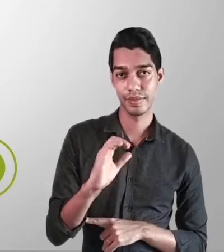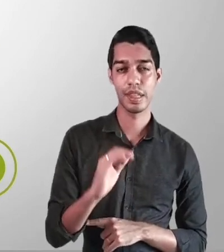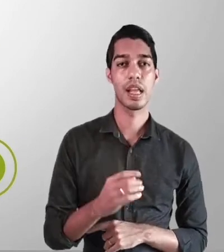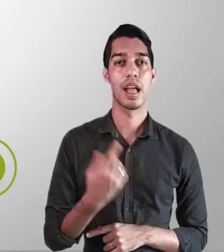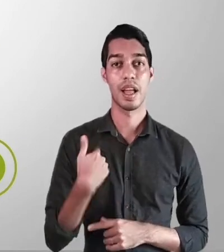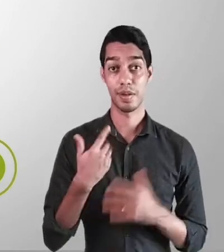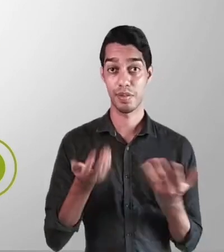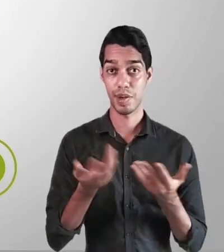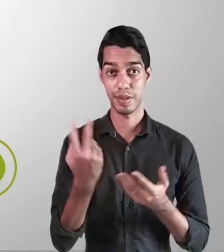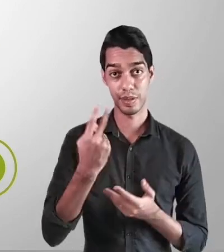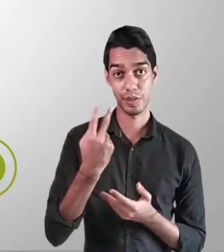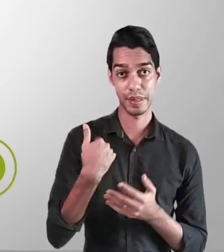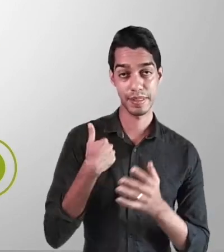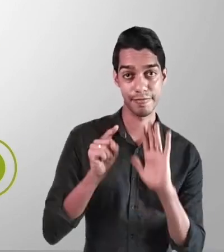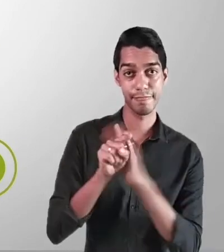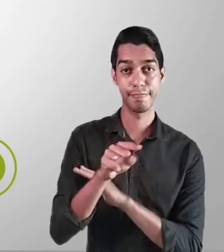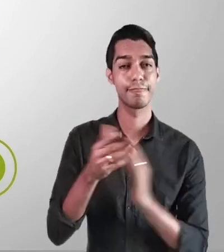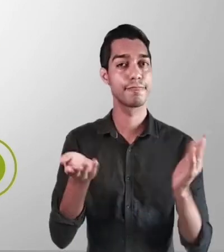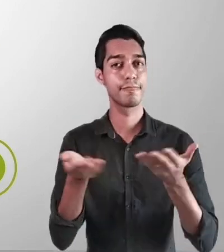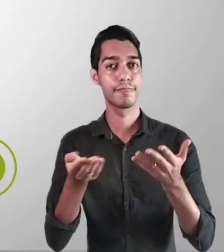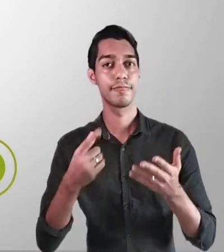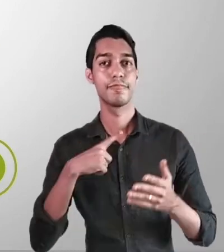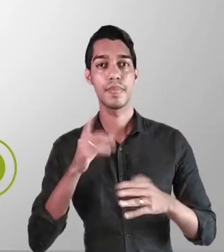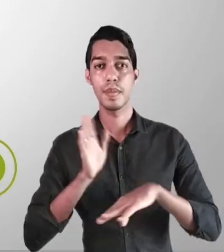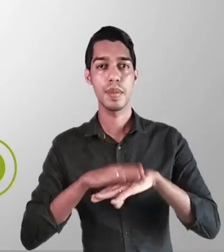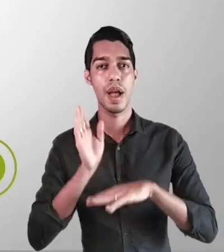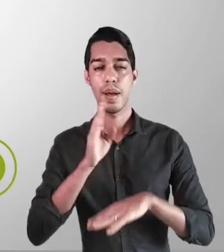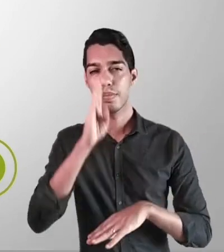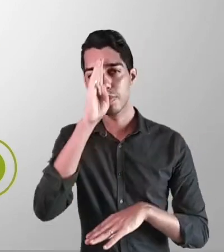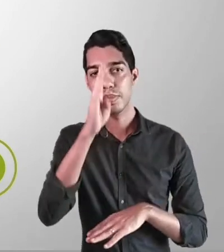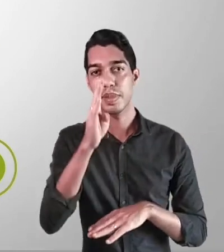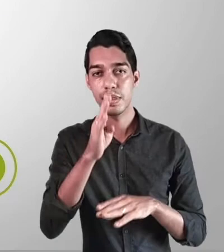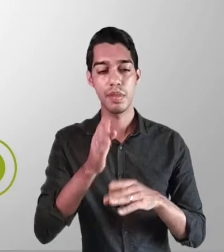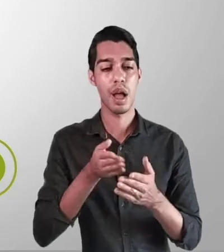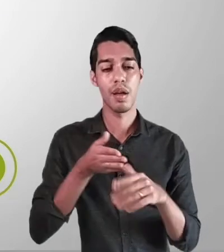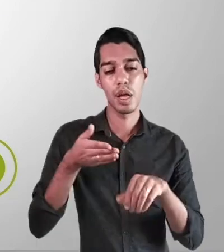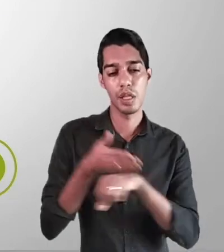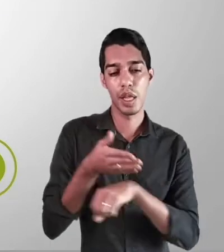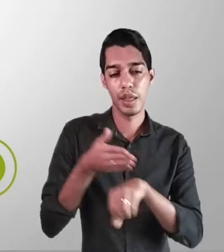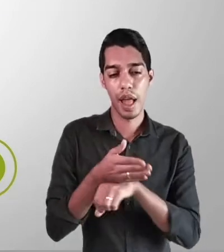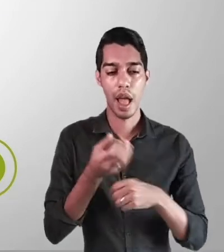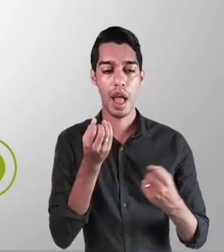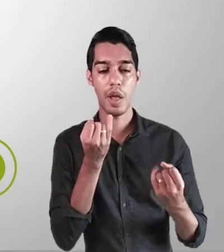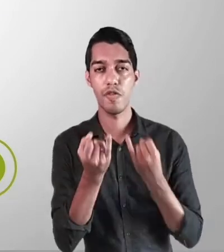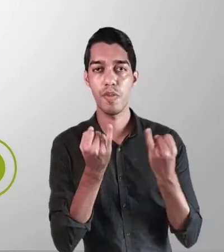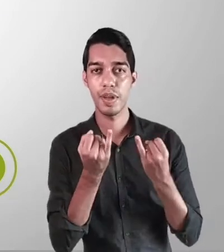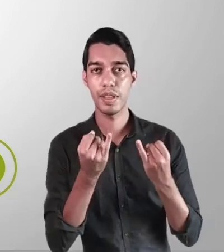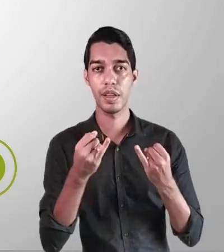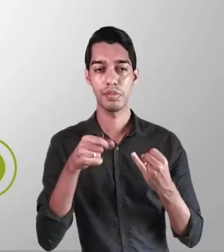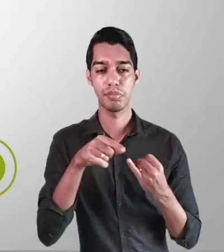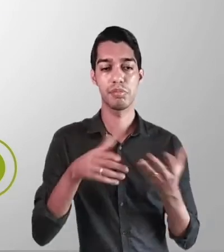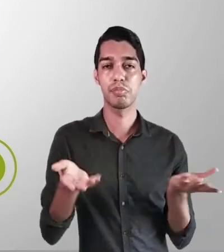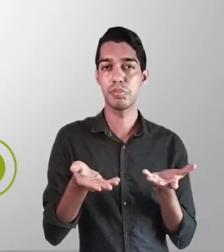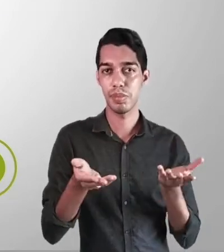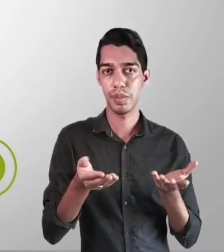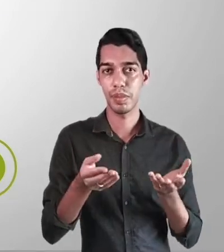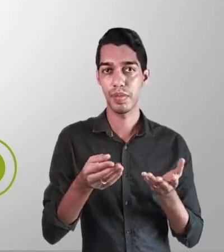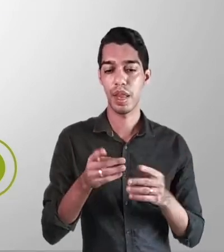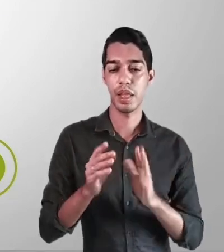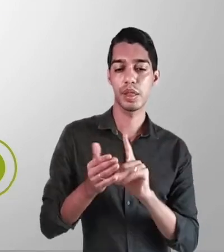os principais meios de acesso da população aos produtos financeiros? Como a tecnologia ajudou nesse processo?